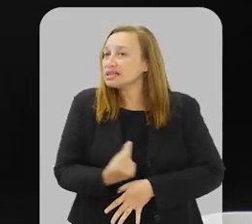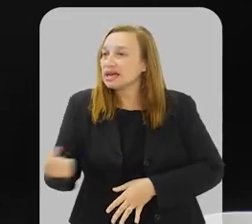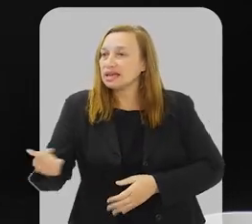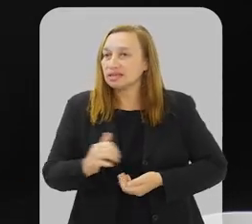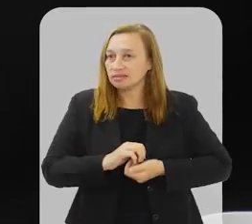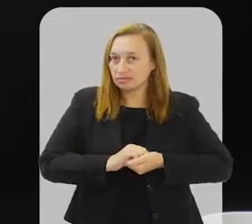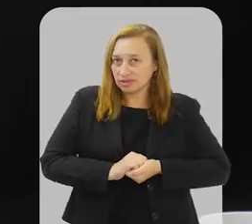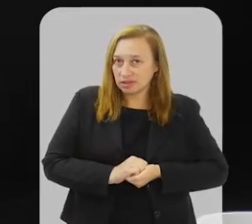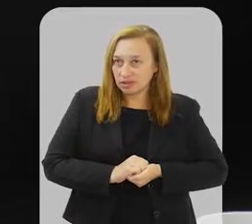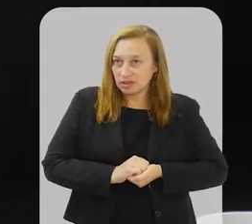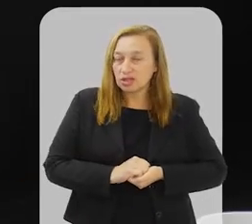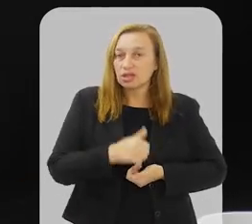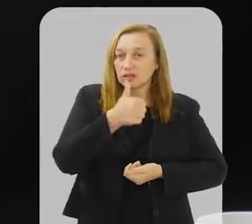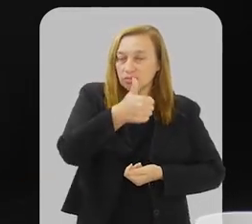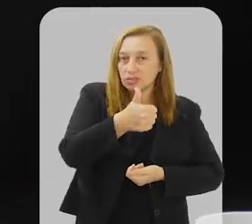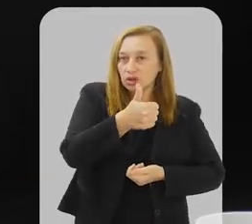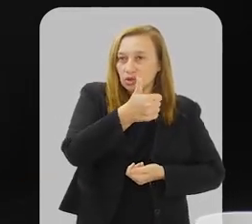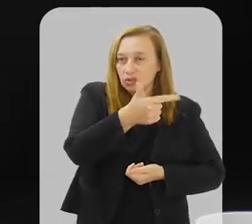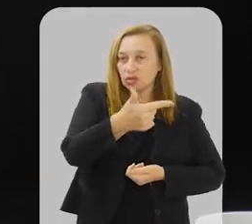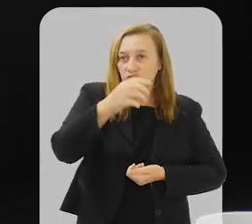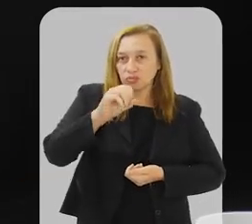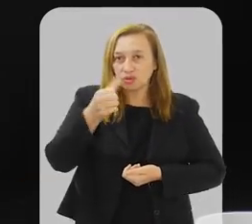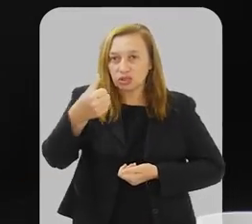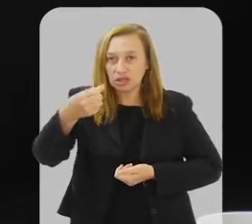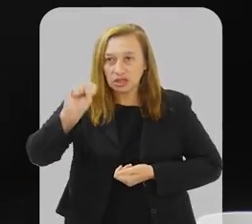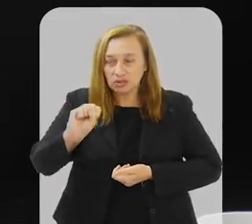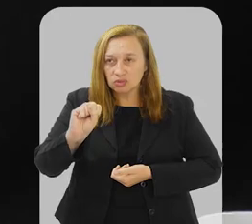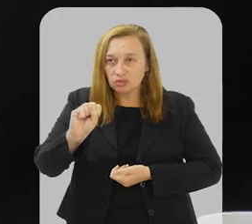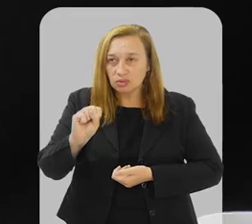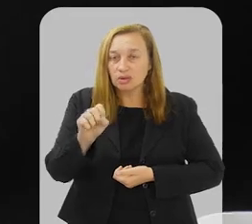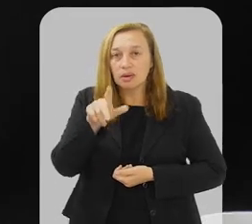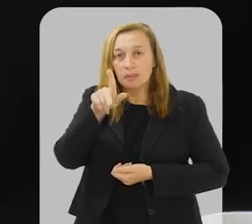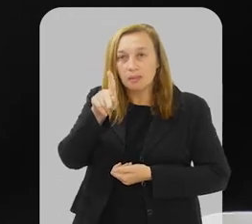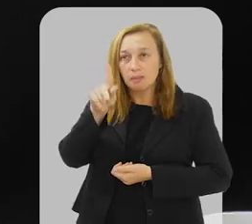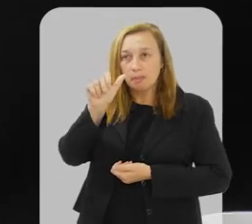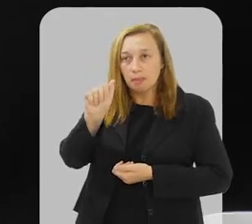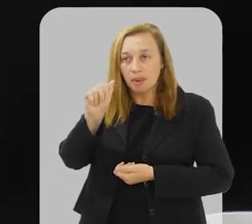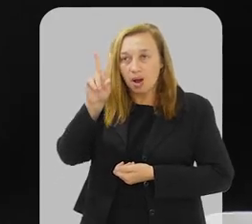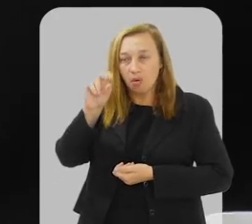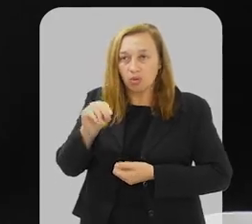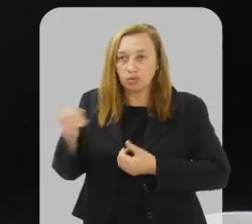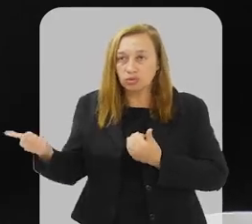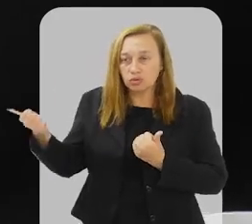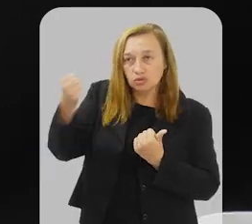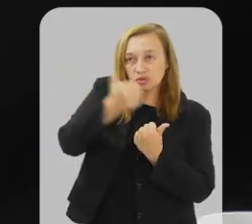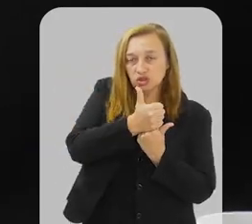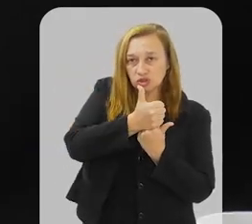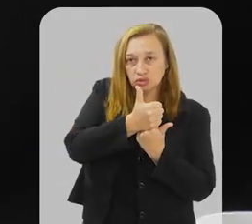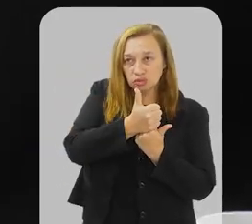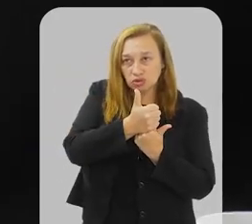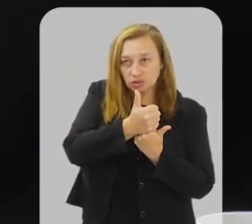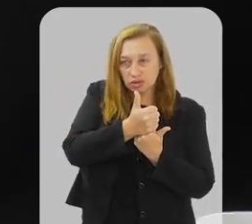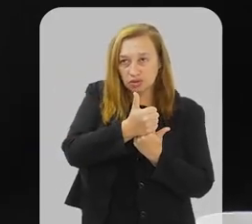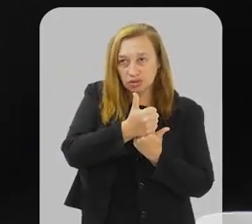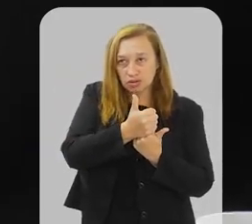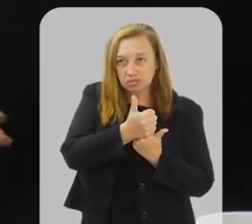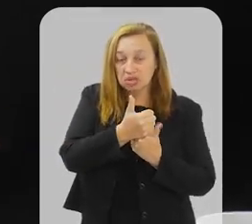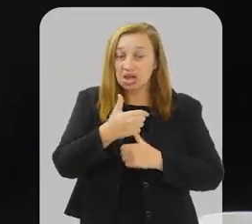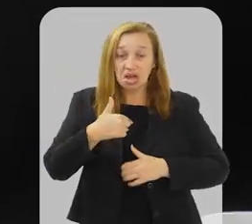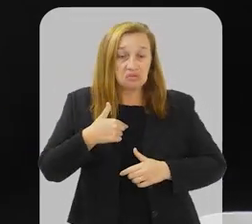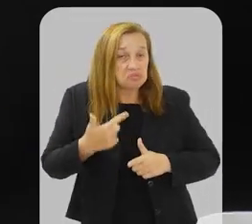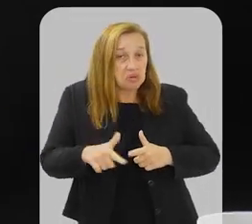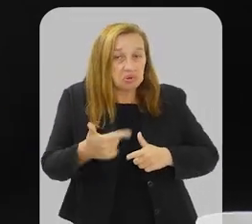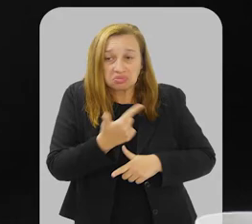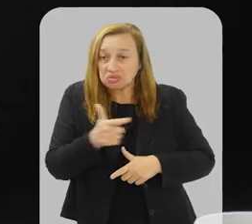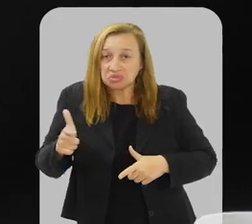a minha saída da Vil Douro em 2018 quando Paulo Barros Entra lá e resolve trabalhar com outros profissionais e por